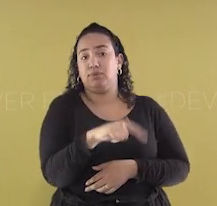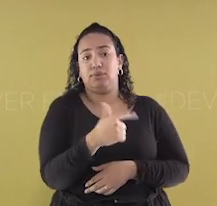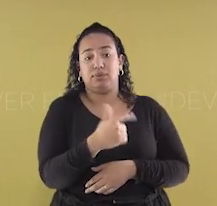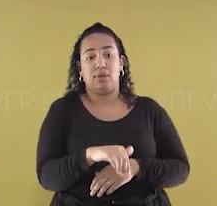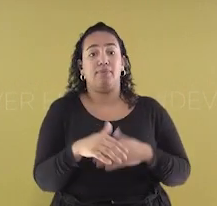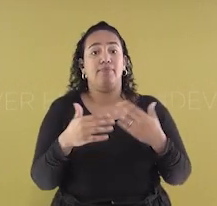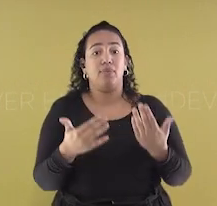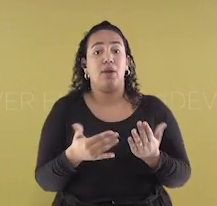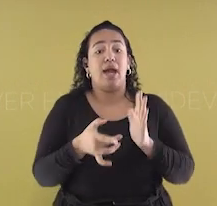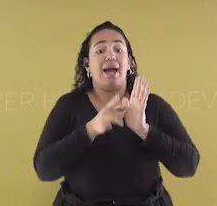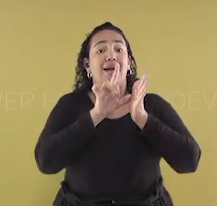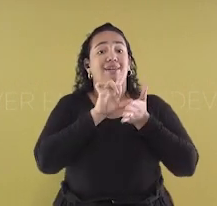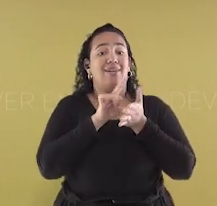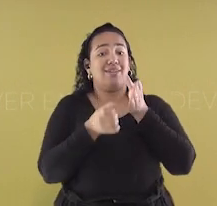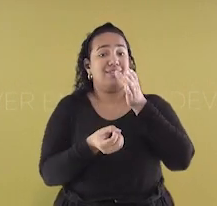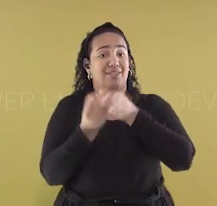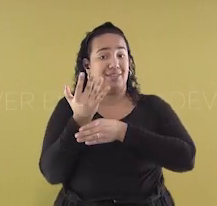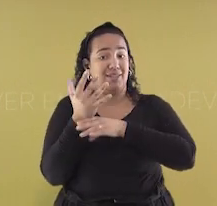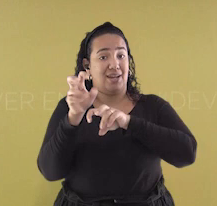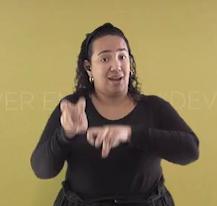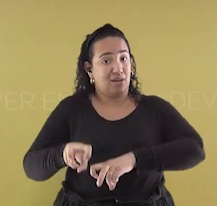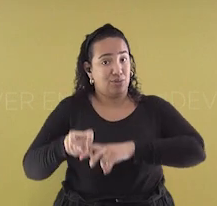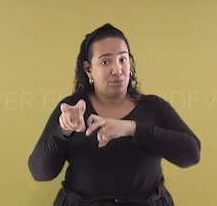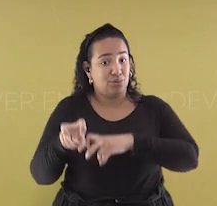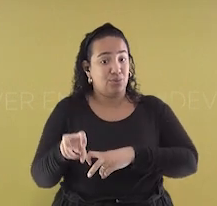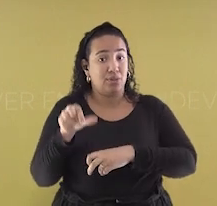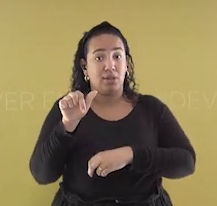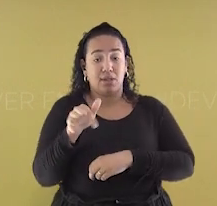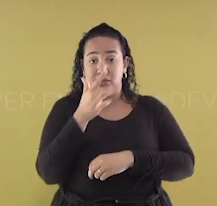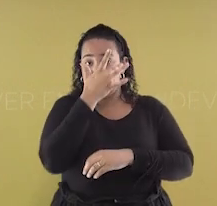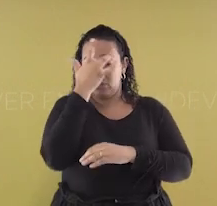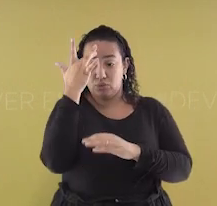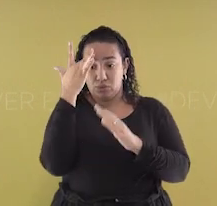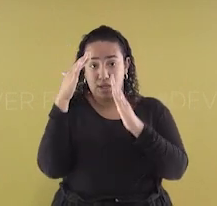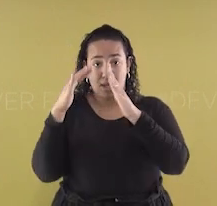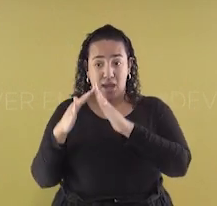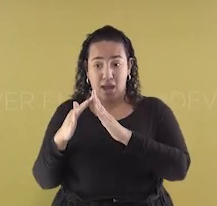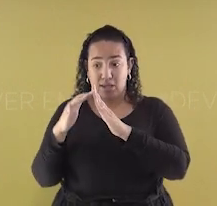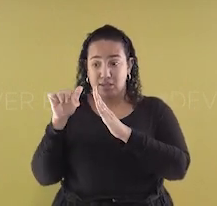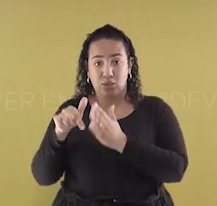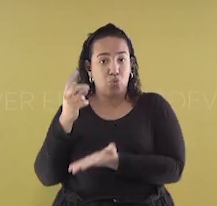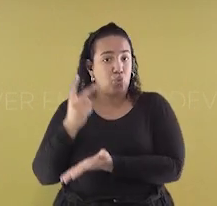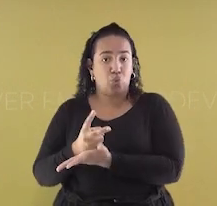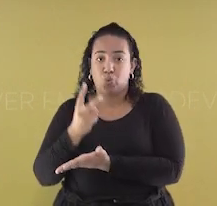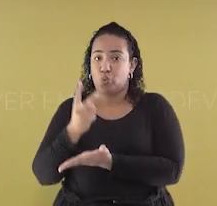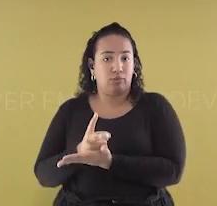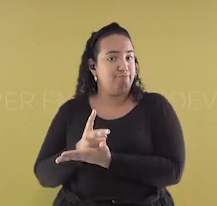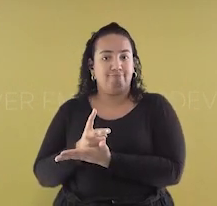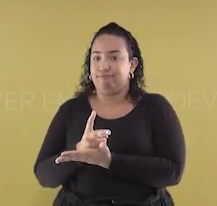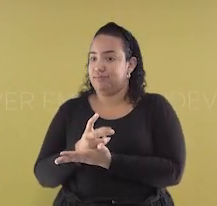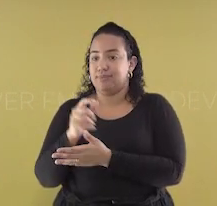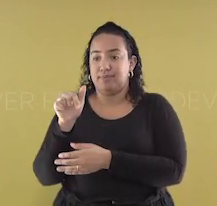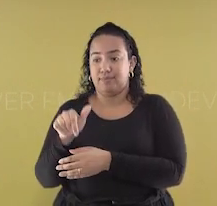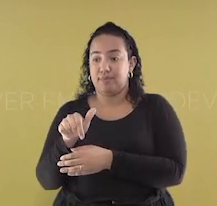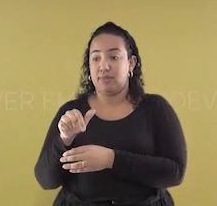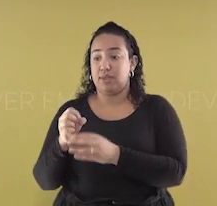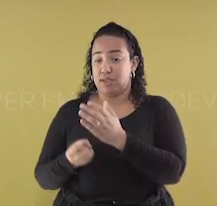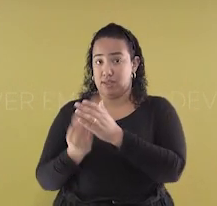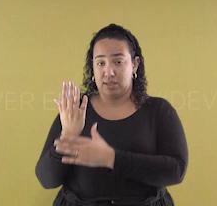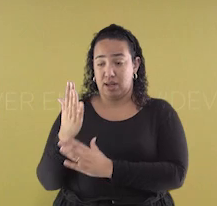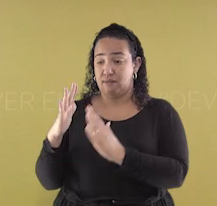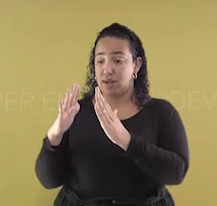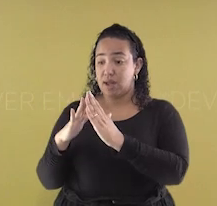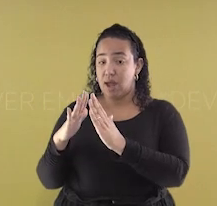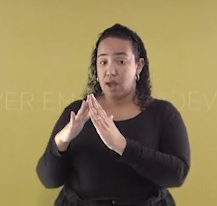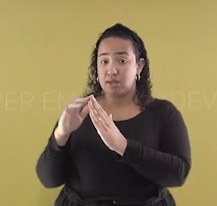da agricultura viviam mudando dos lugares. Elas não moravam por muito tempo no mesmo lugar. Eles construíam